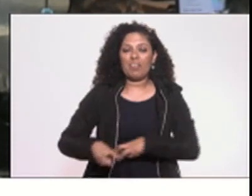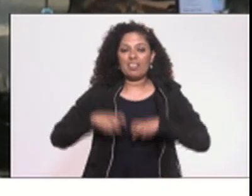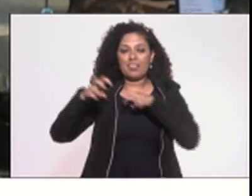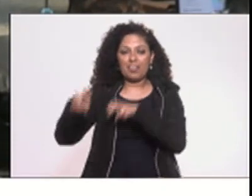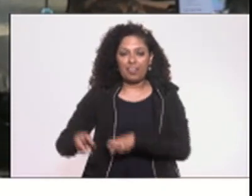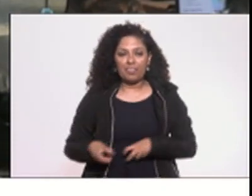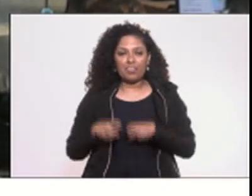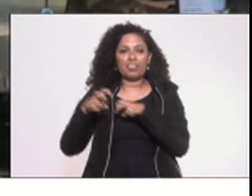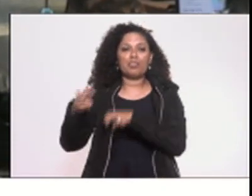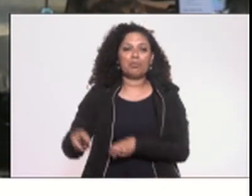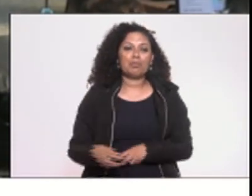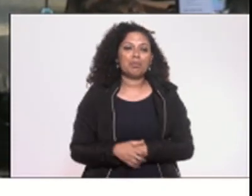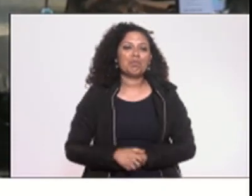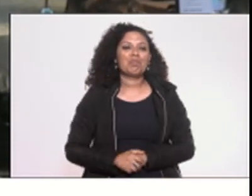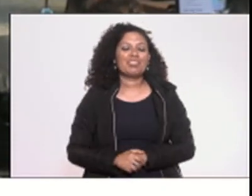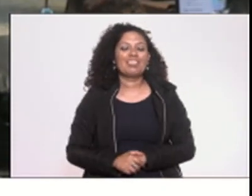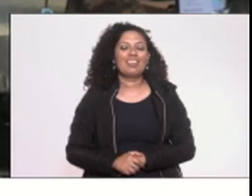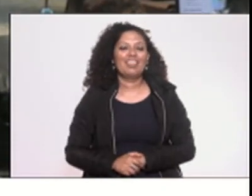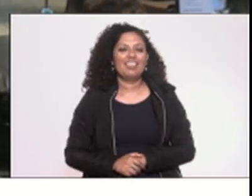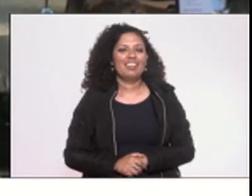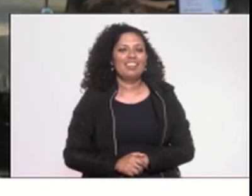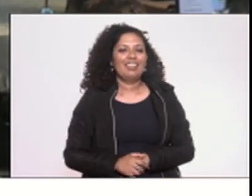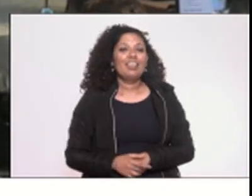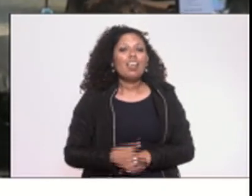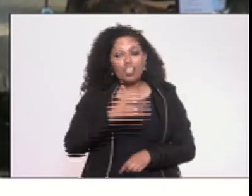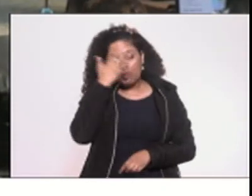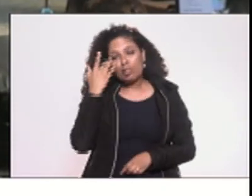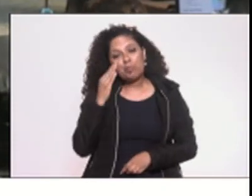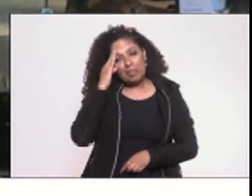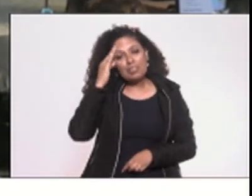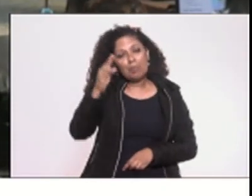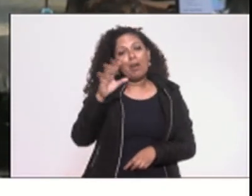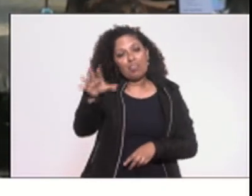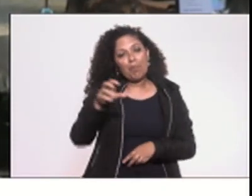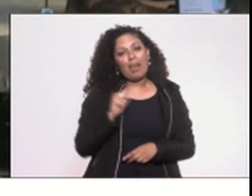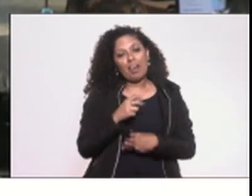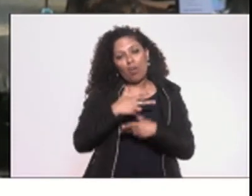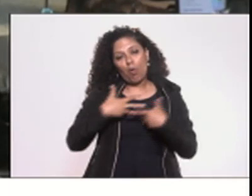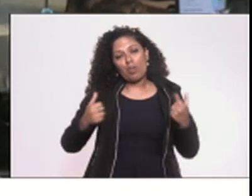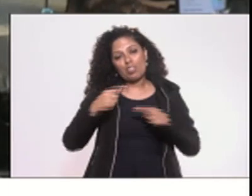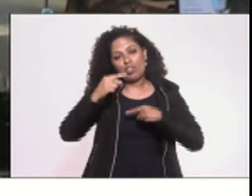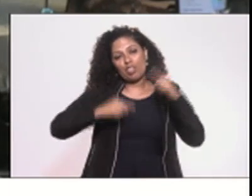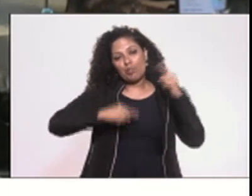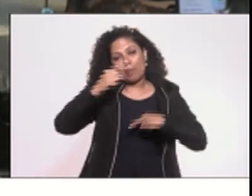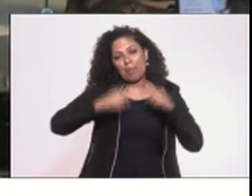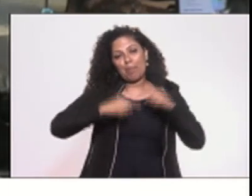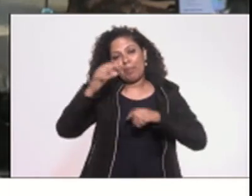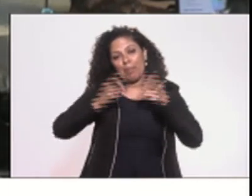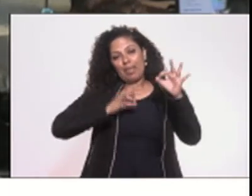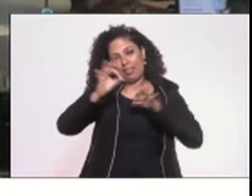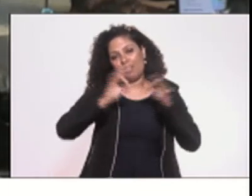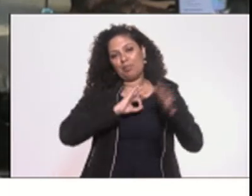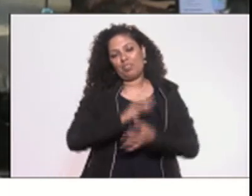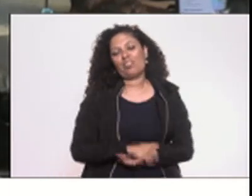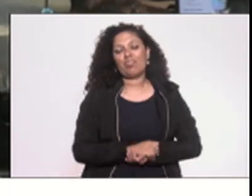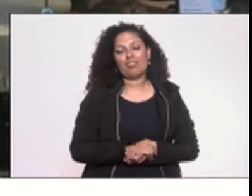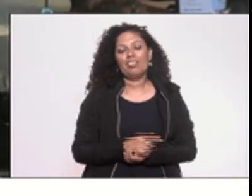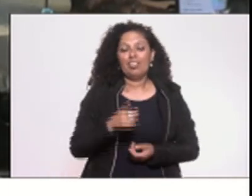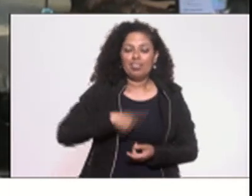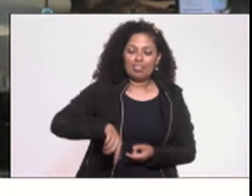orgânicos. Então, esse é o nosso público, fazer com que possa cada vez mais gerar